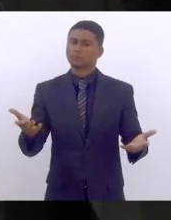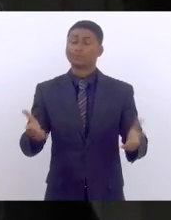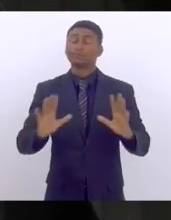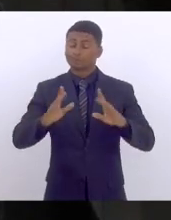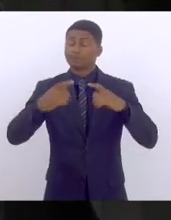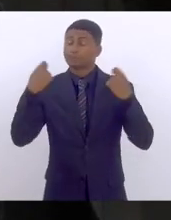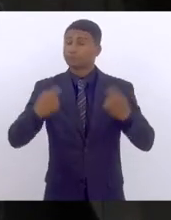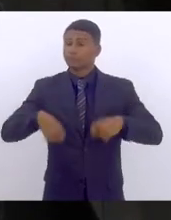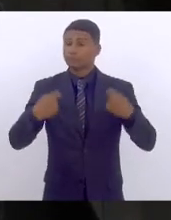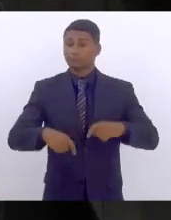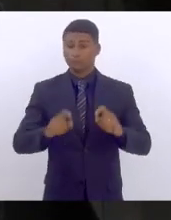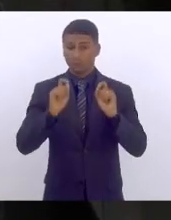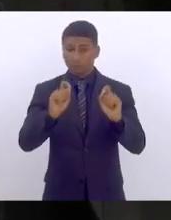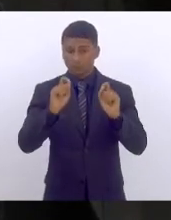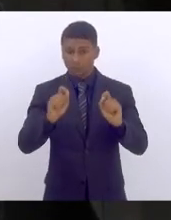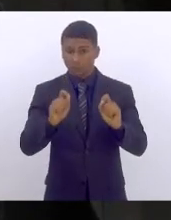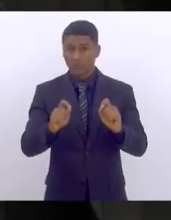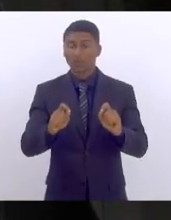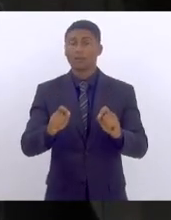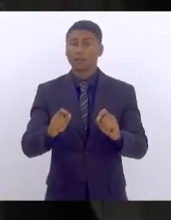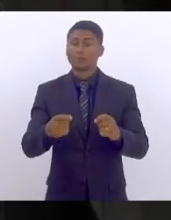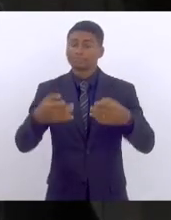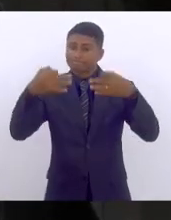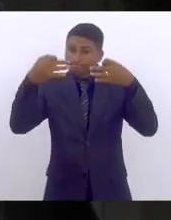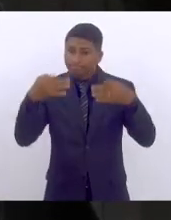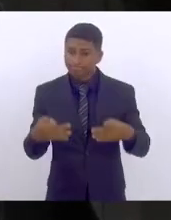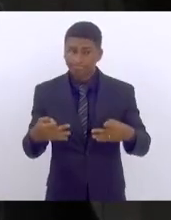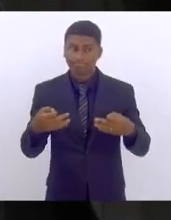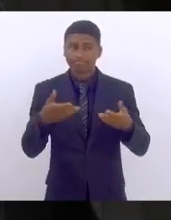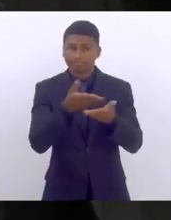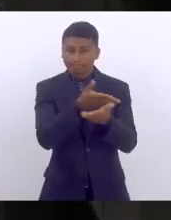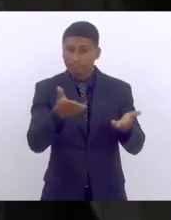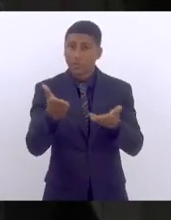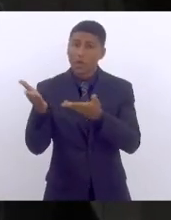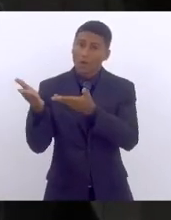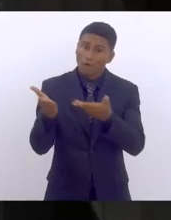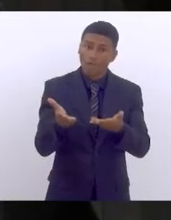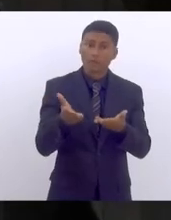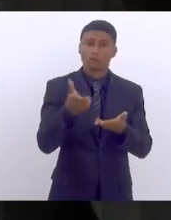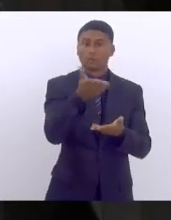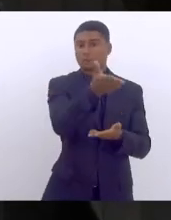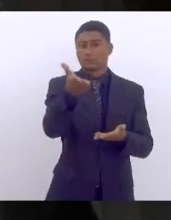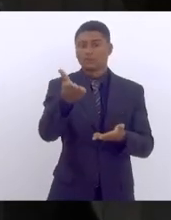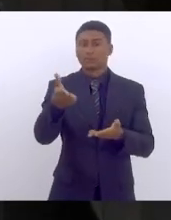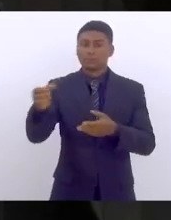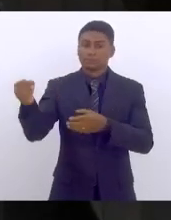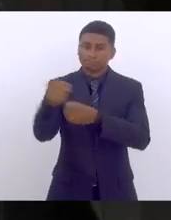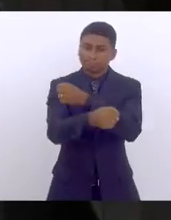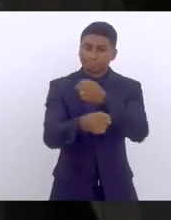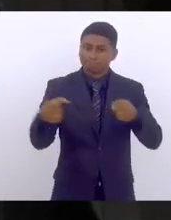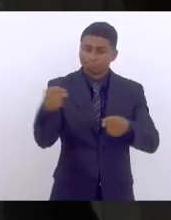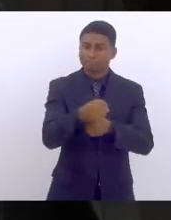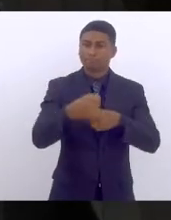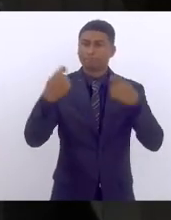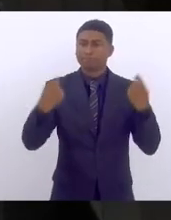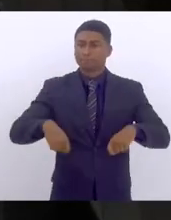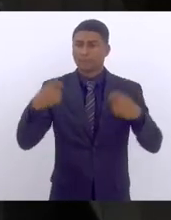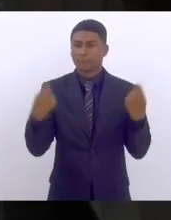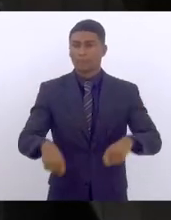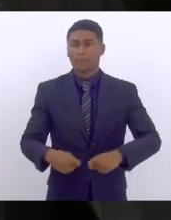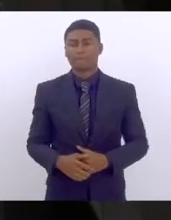preciso que essa vitória seja consolidada com a convocação e a posse de quem foi aprovado no concurso.